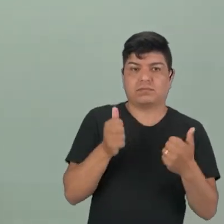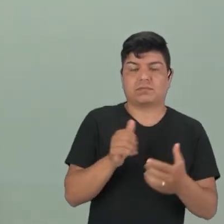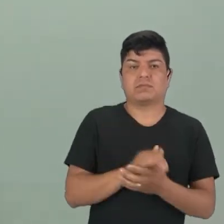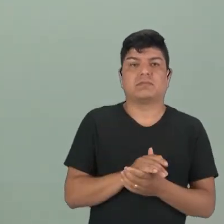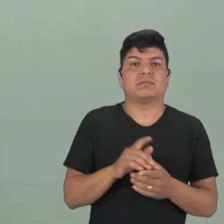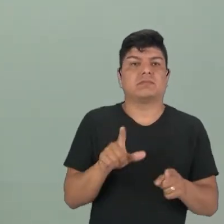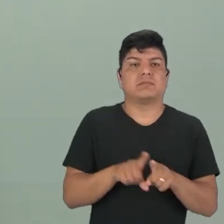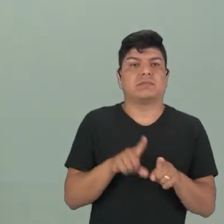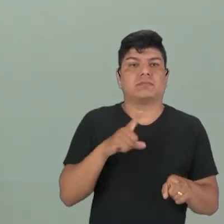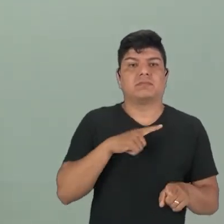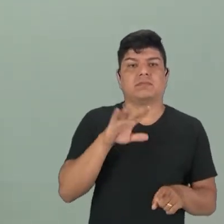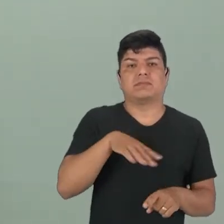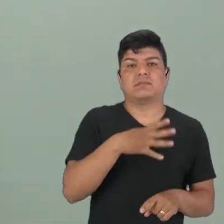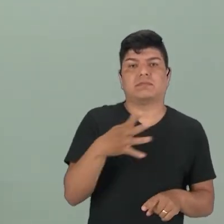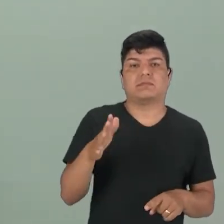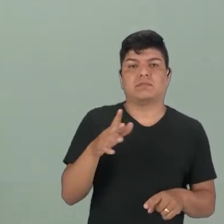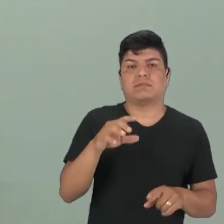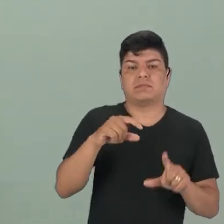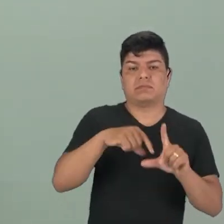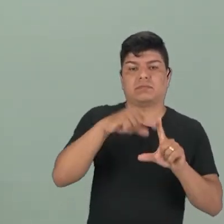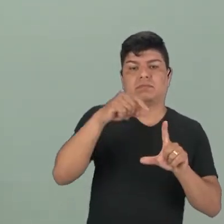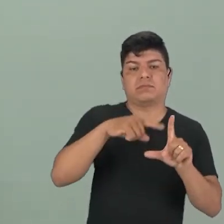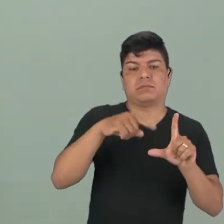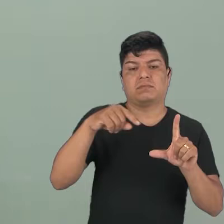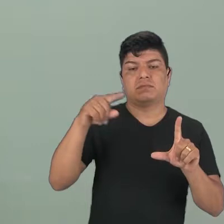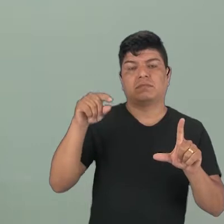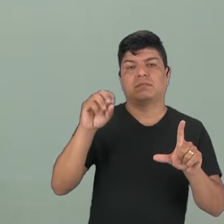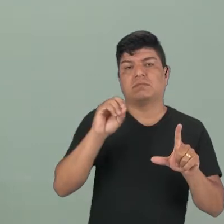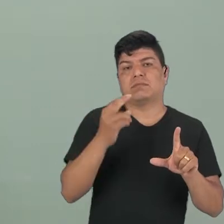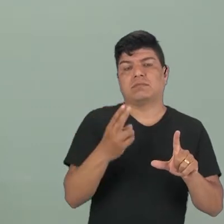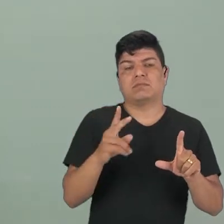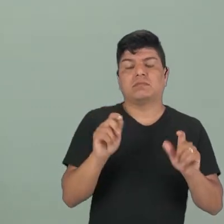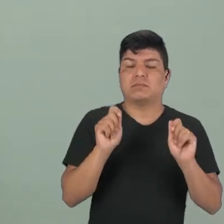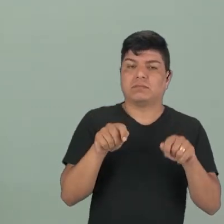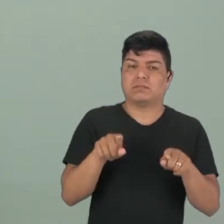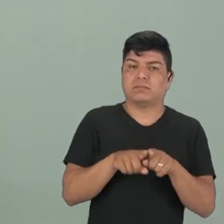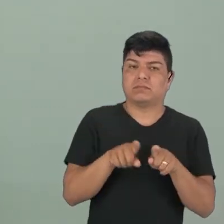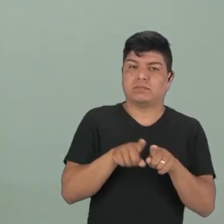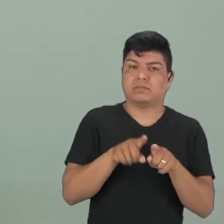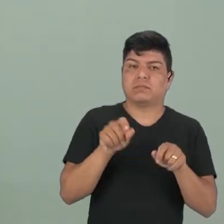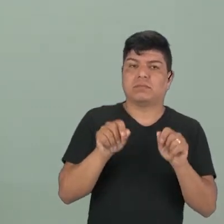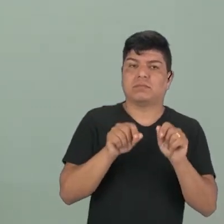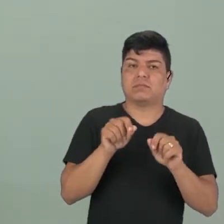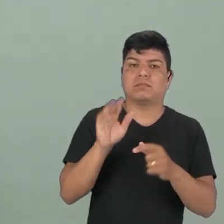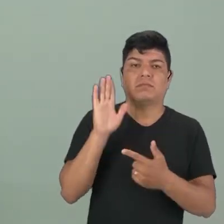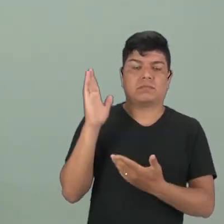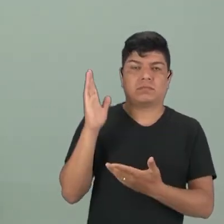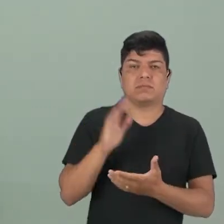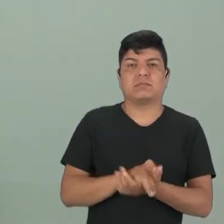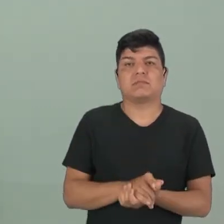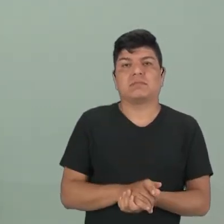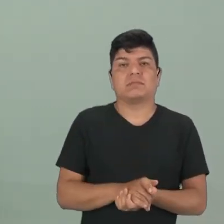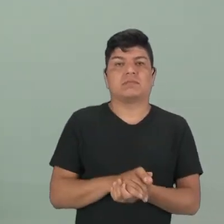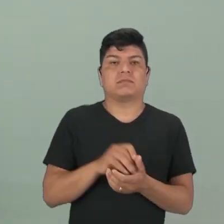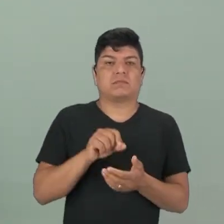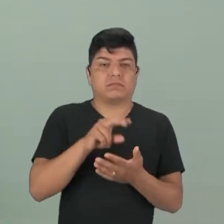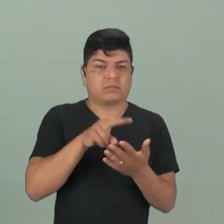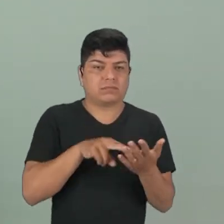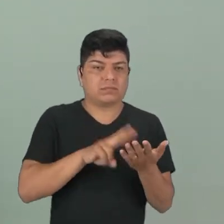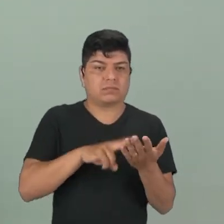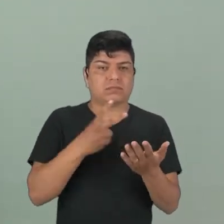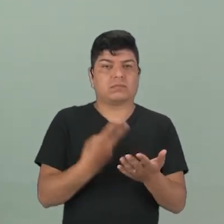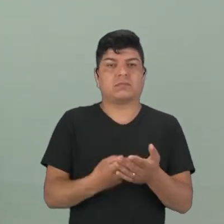Mas também tem alguns gráficos de coluna ou barra, como nós chamamos, tá? Eles são chamados dessa forma. E a gente vai fazer a leitura